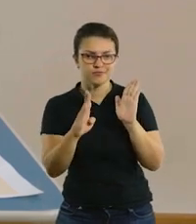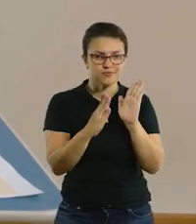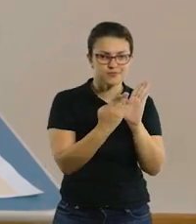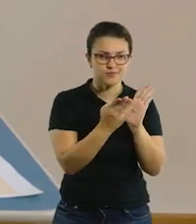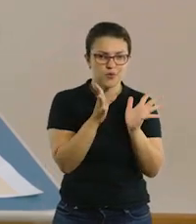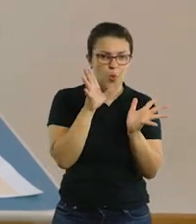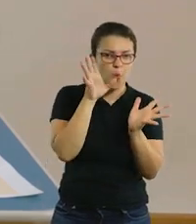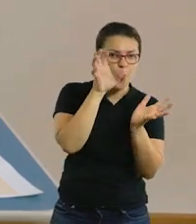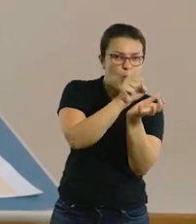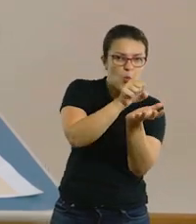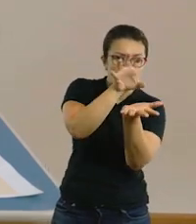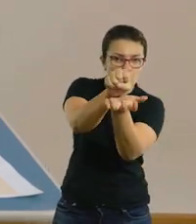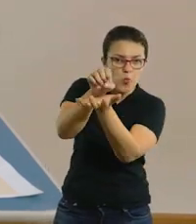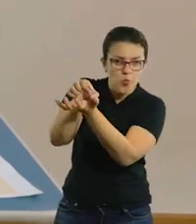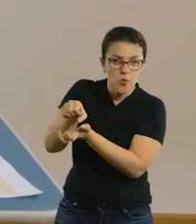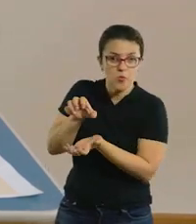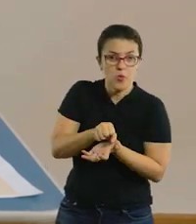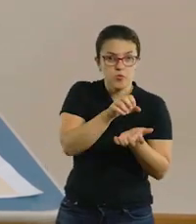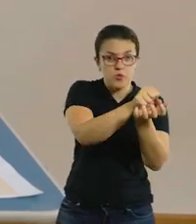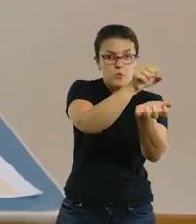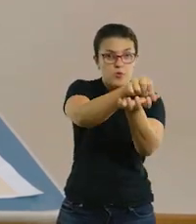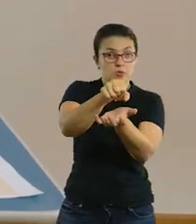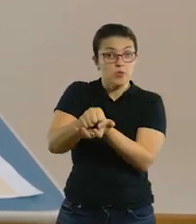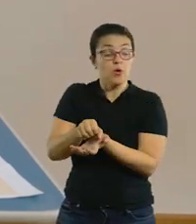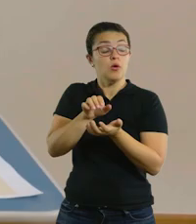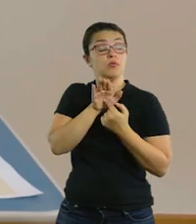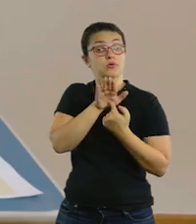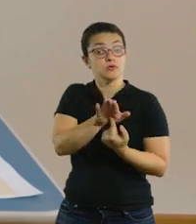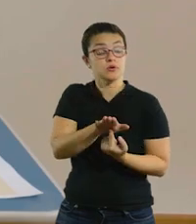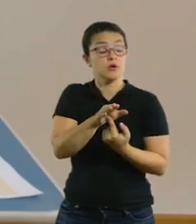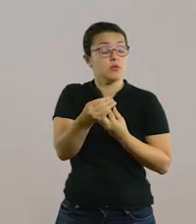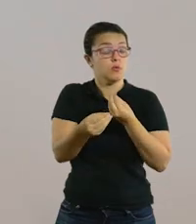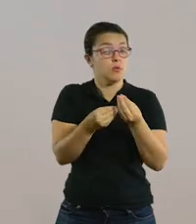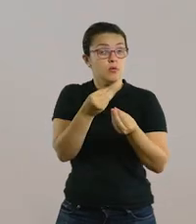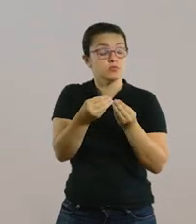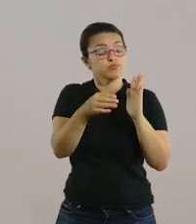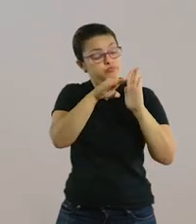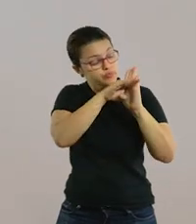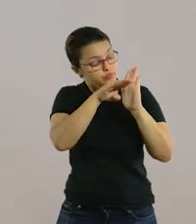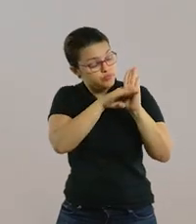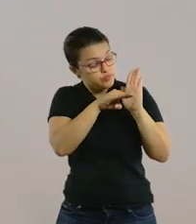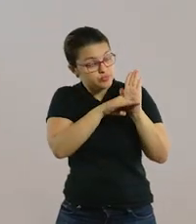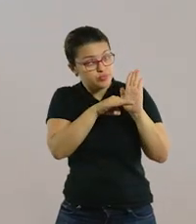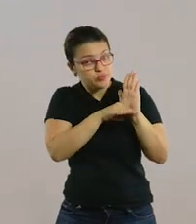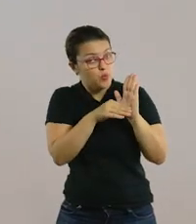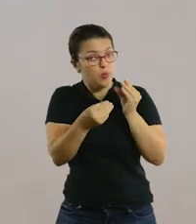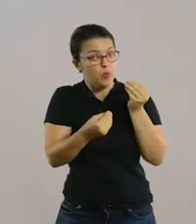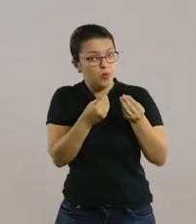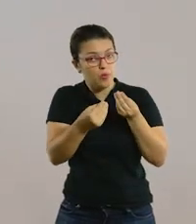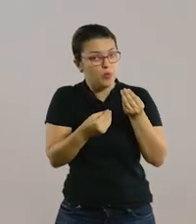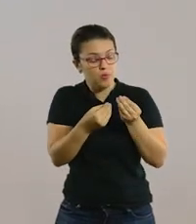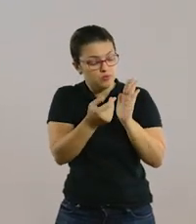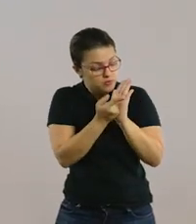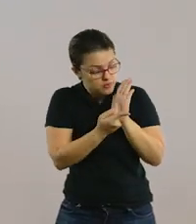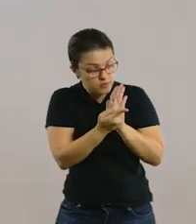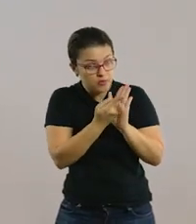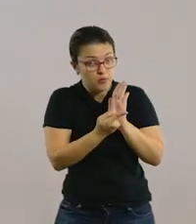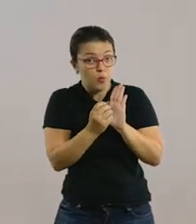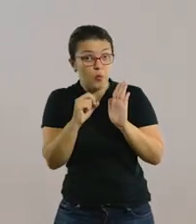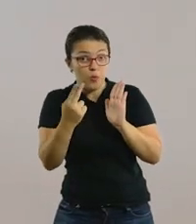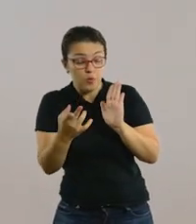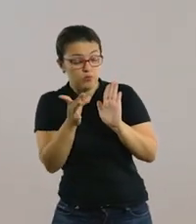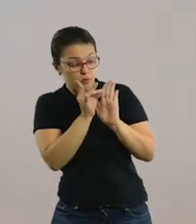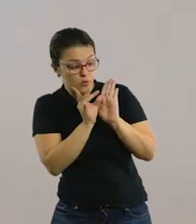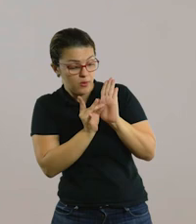comilão. E eu vou mostrar para vocês o passo a passo como que vocês podem fazer o desenho ou